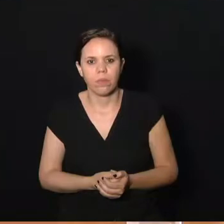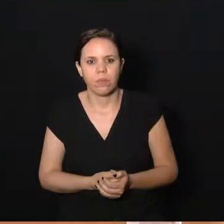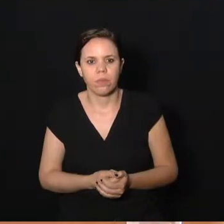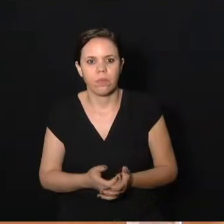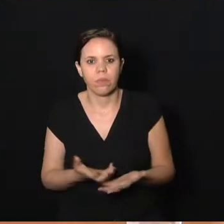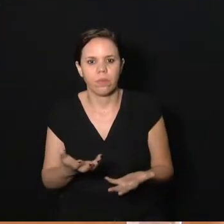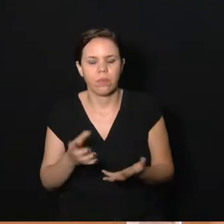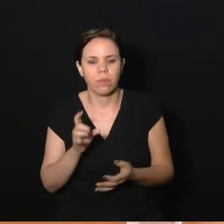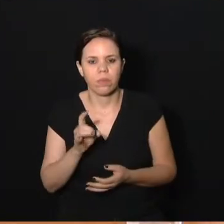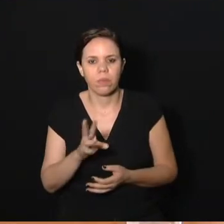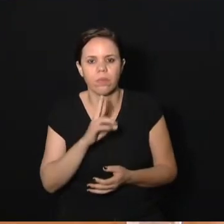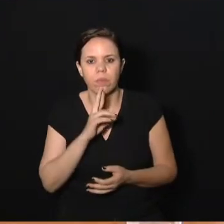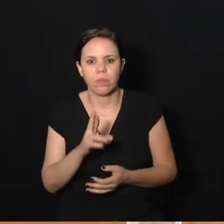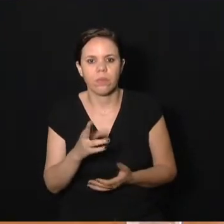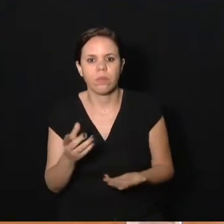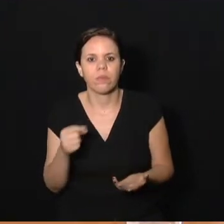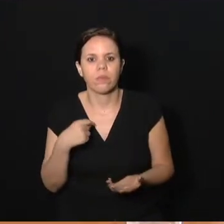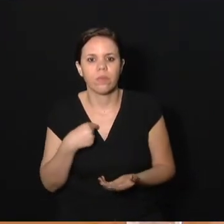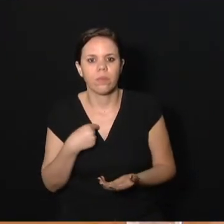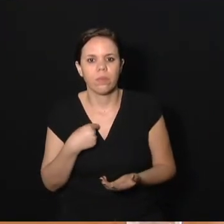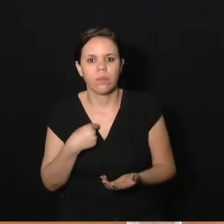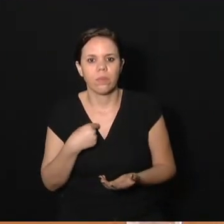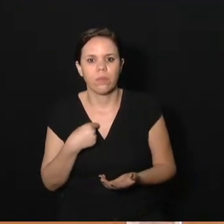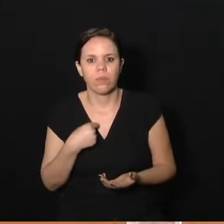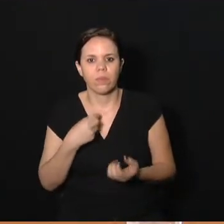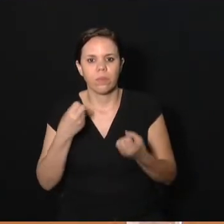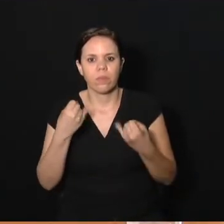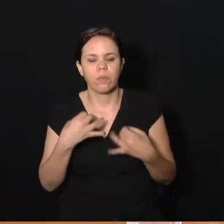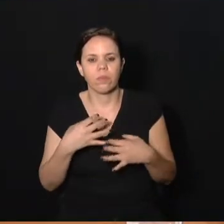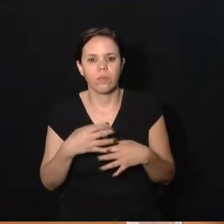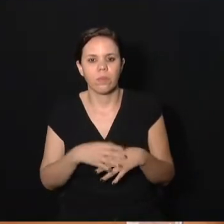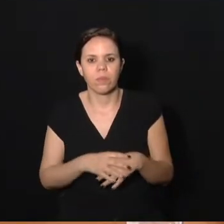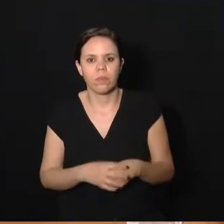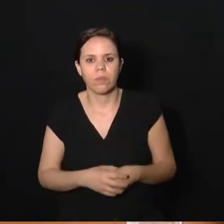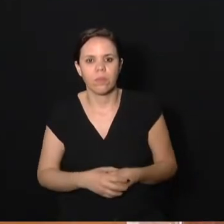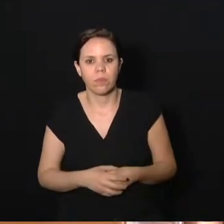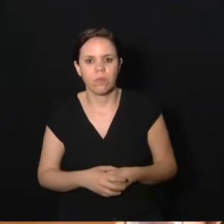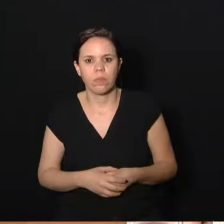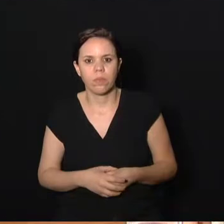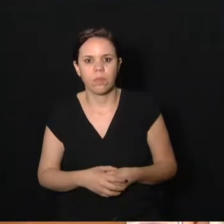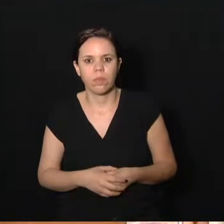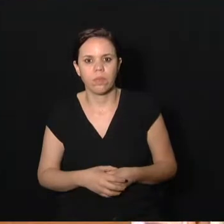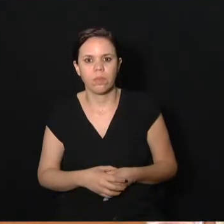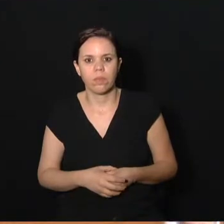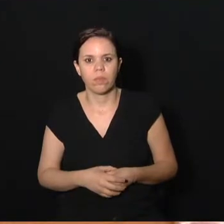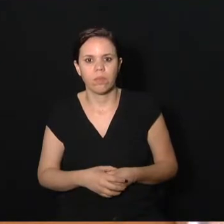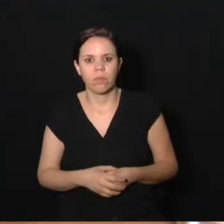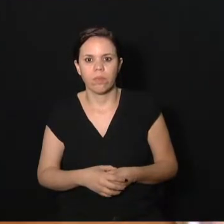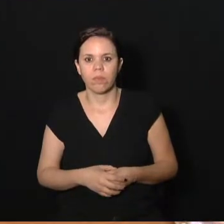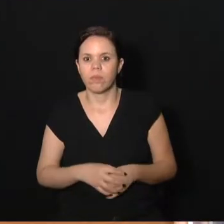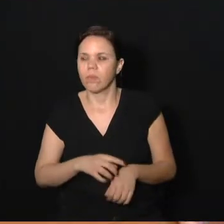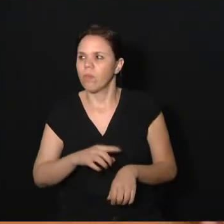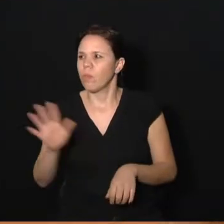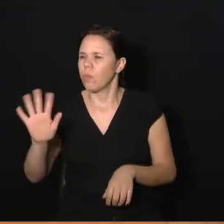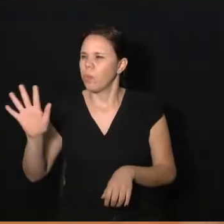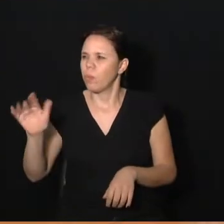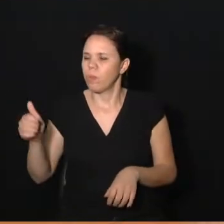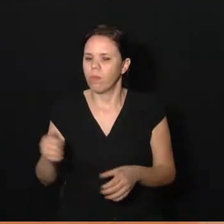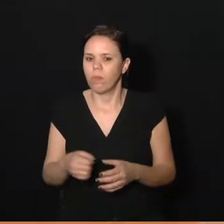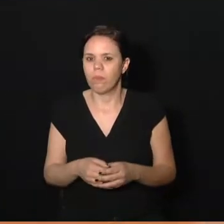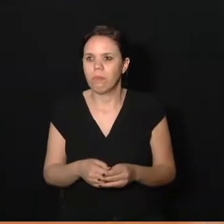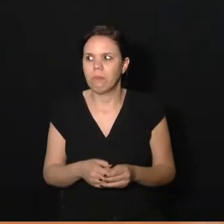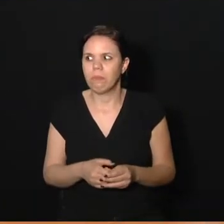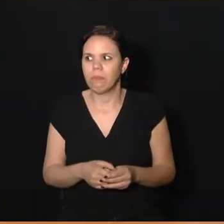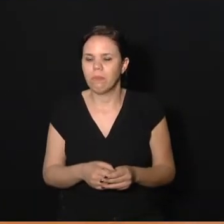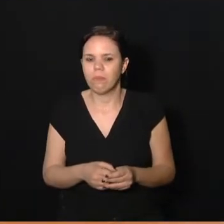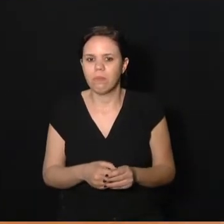apenas para responder aqui a minha questão de ordem que eu havia feito em relação ao horário, né? Mas já